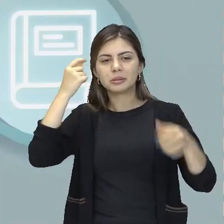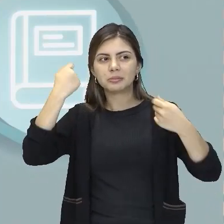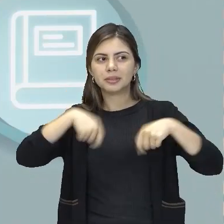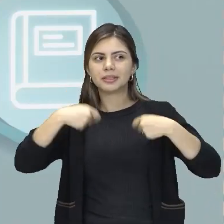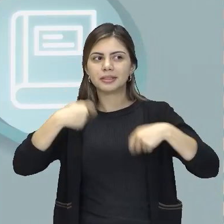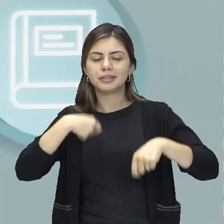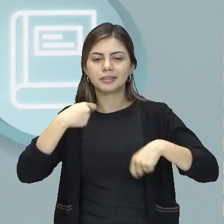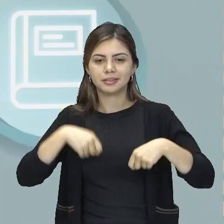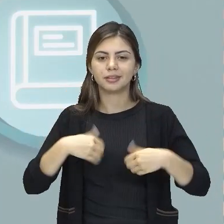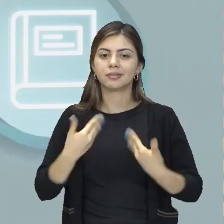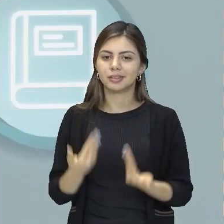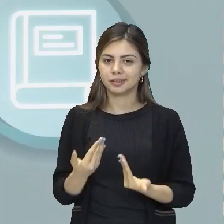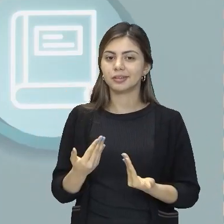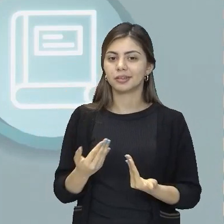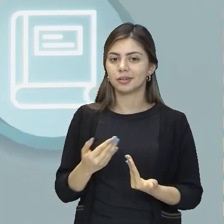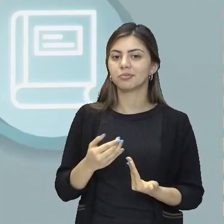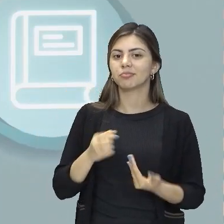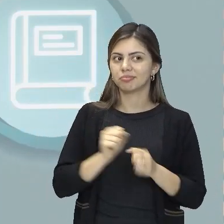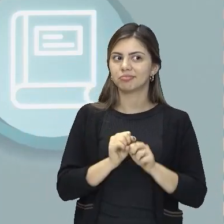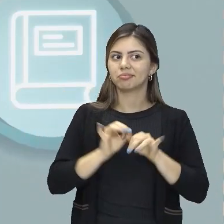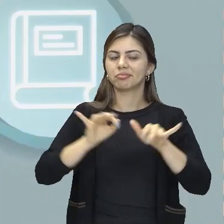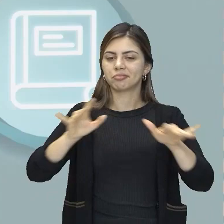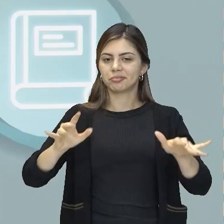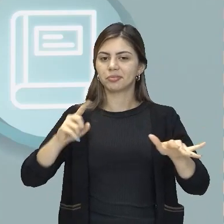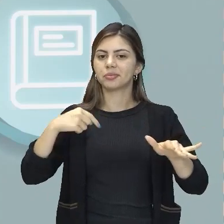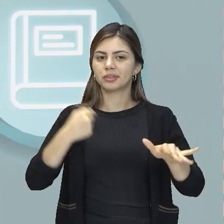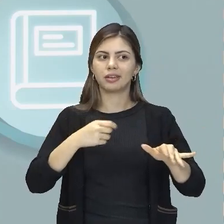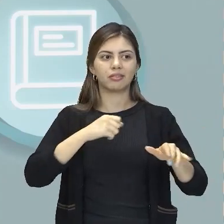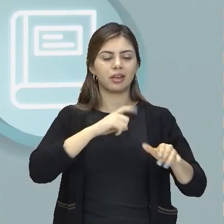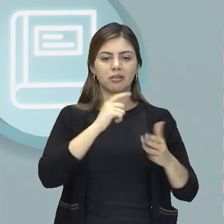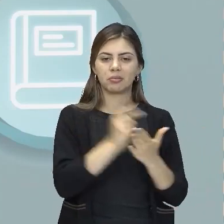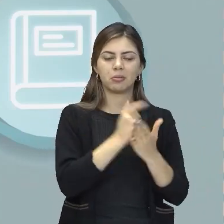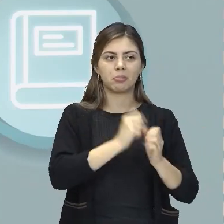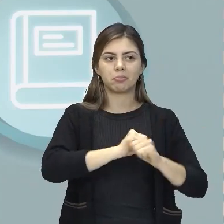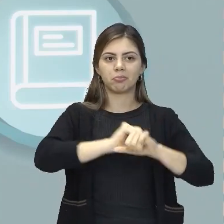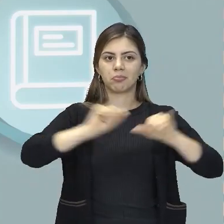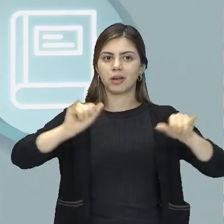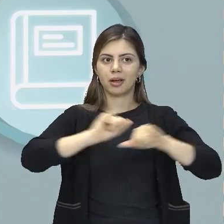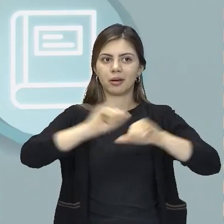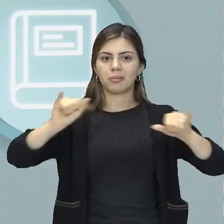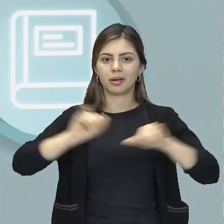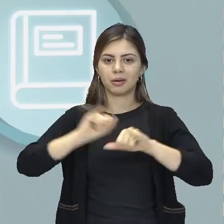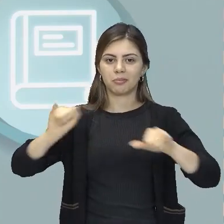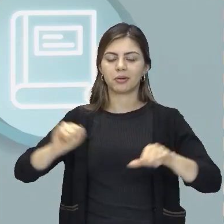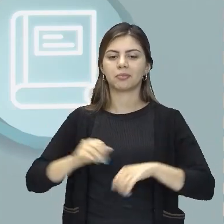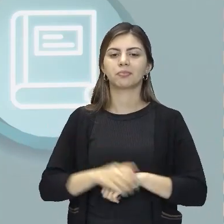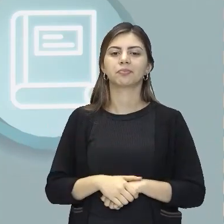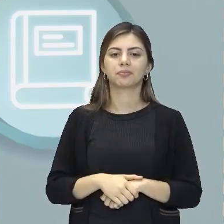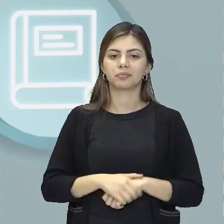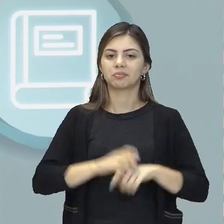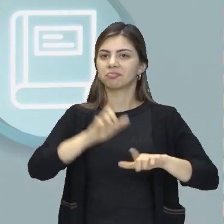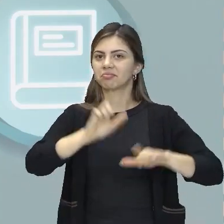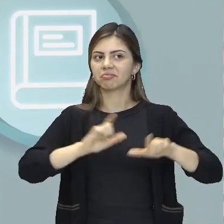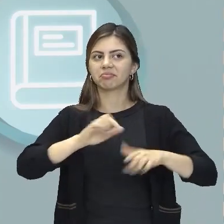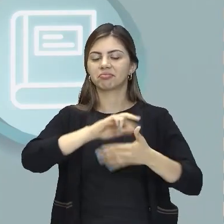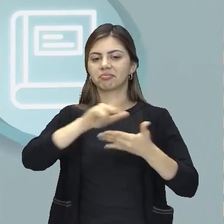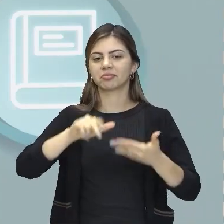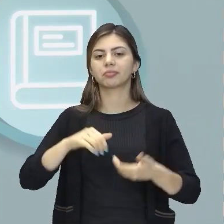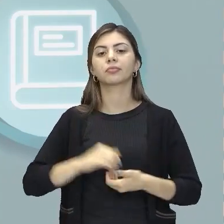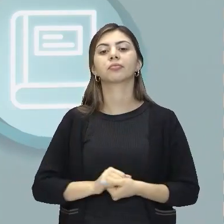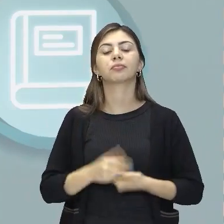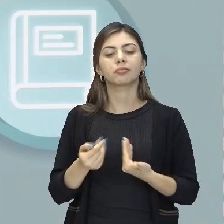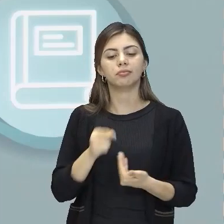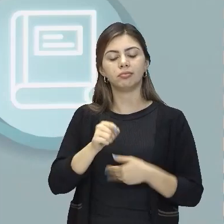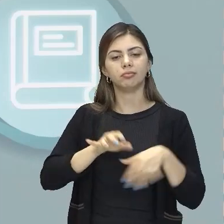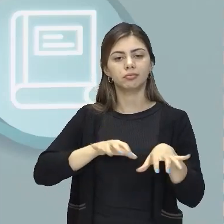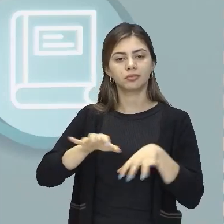com certeza, repercutiu. Saiu em todos os jornais, né? Muitas críticas, inclusive. Certo? E aí o movimento modernista,